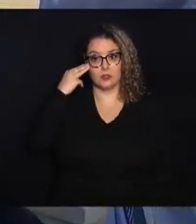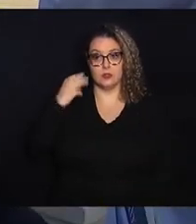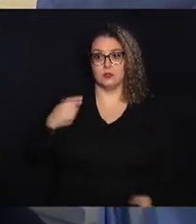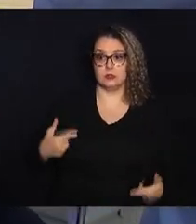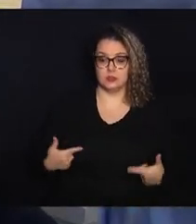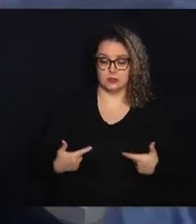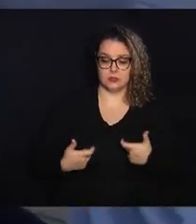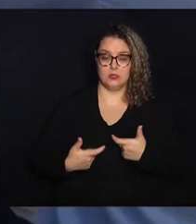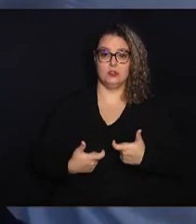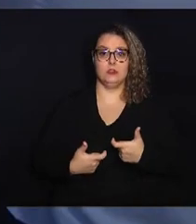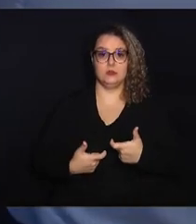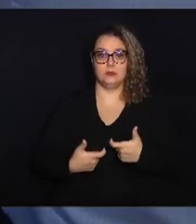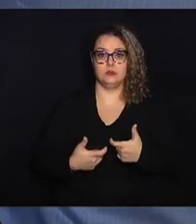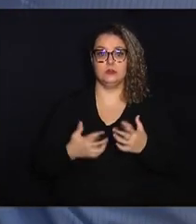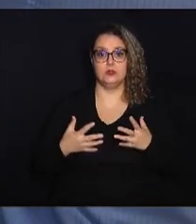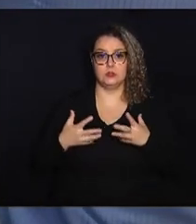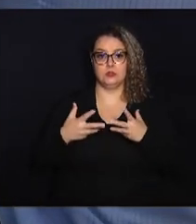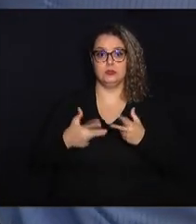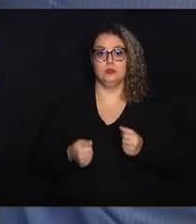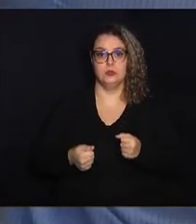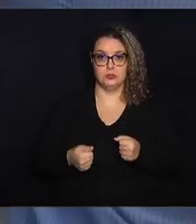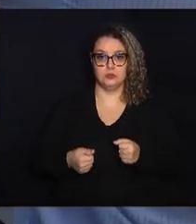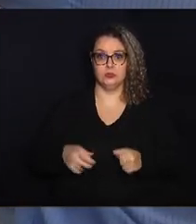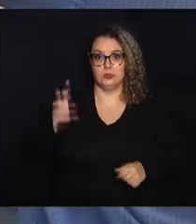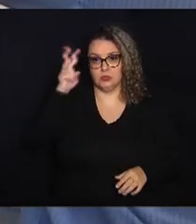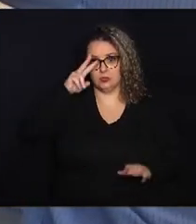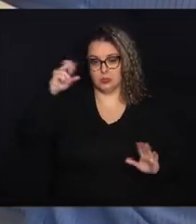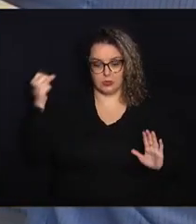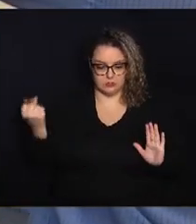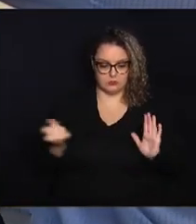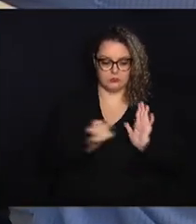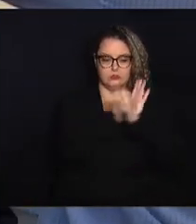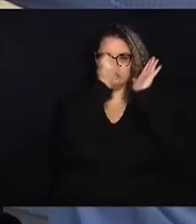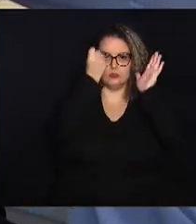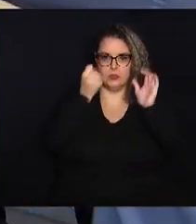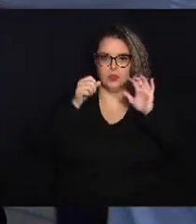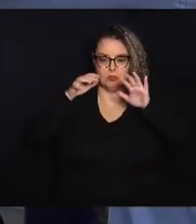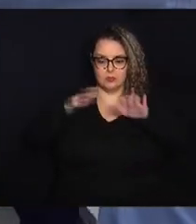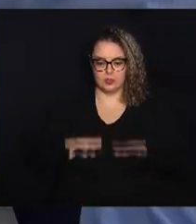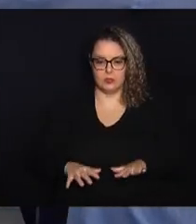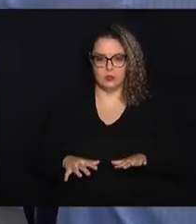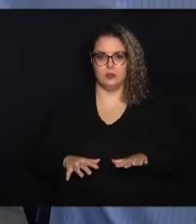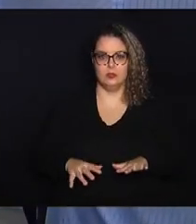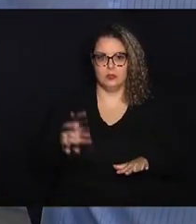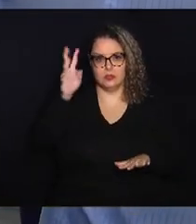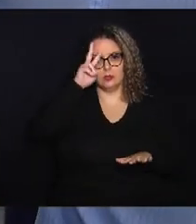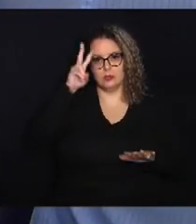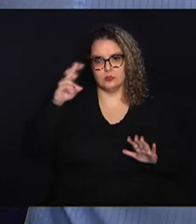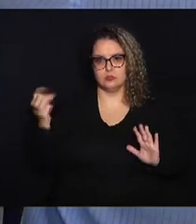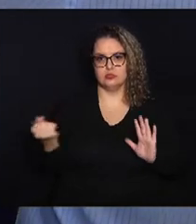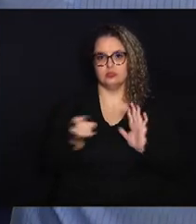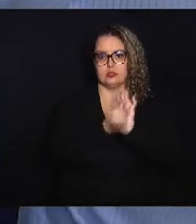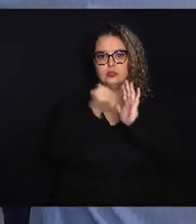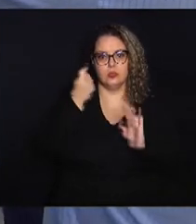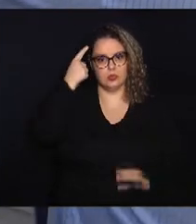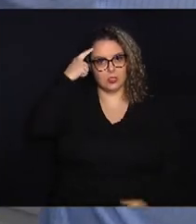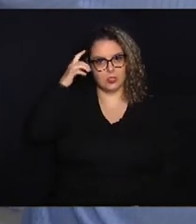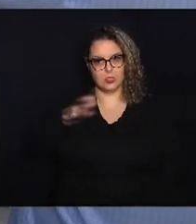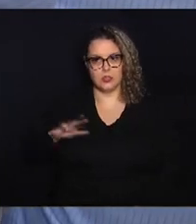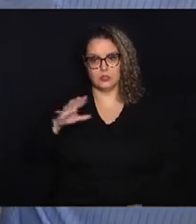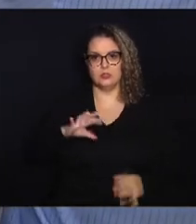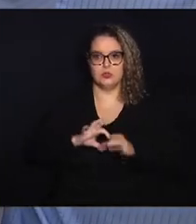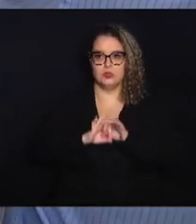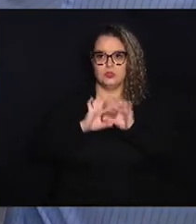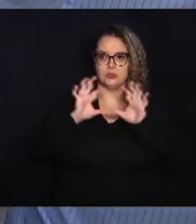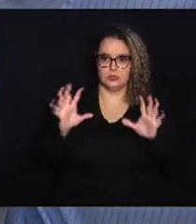combate e daqueles que tombaram aqui, mas deixaram como legado os ideais de liberdade,